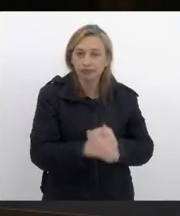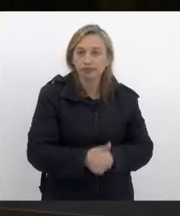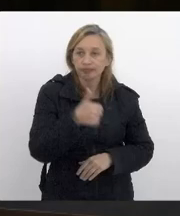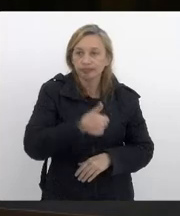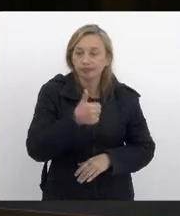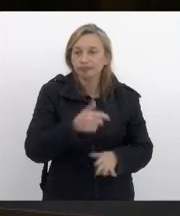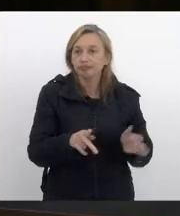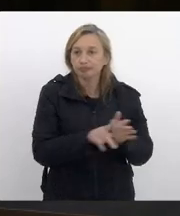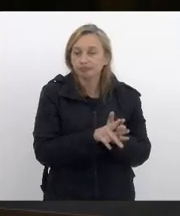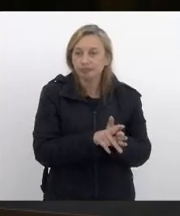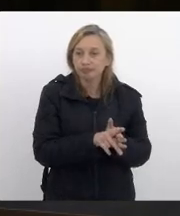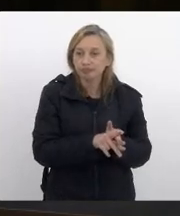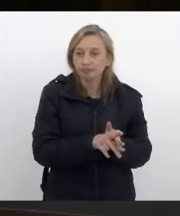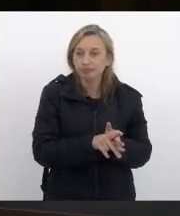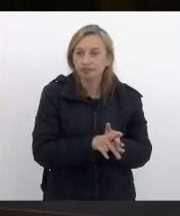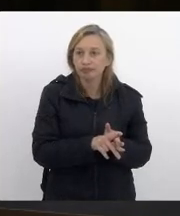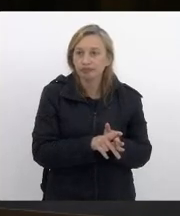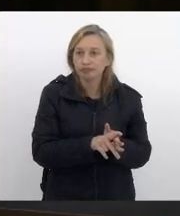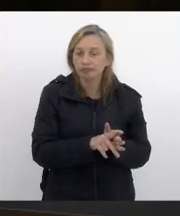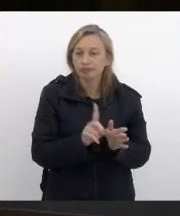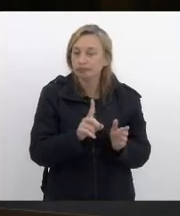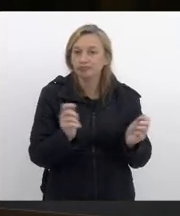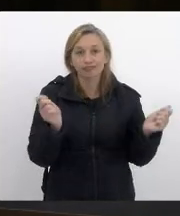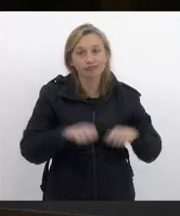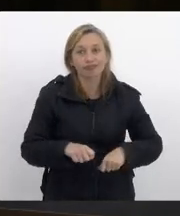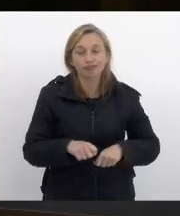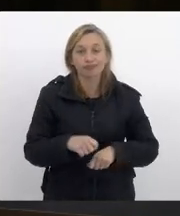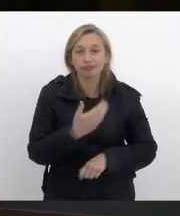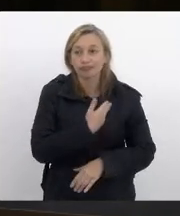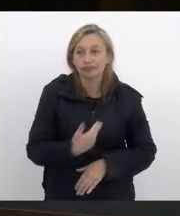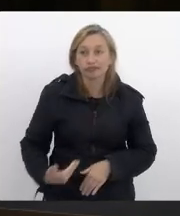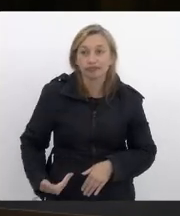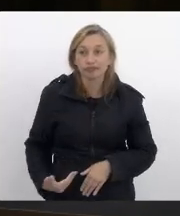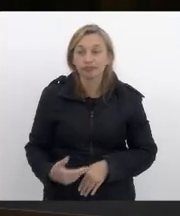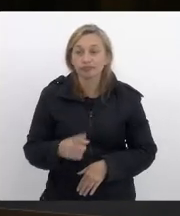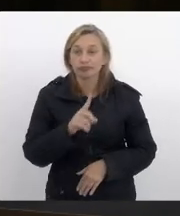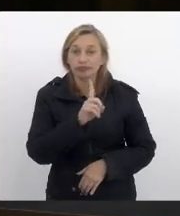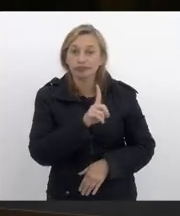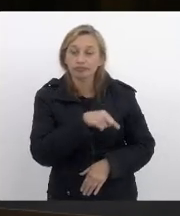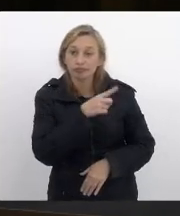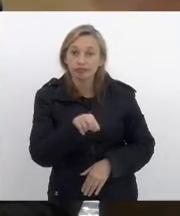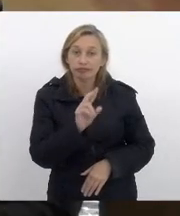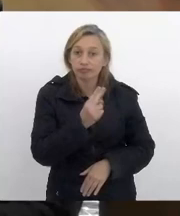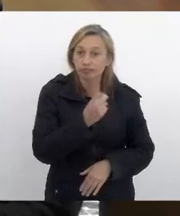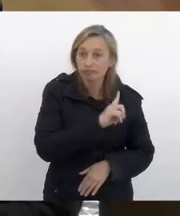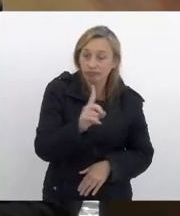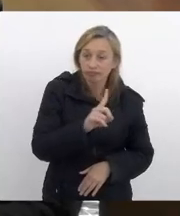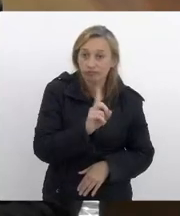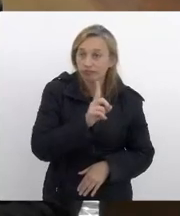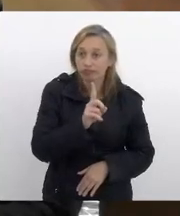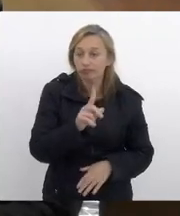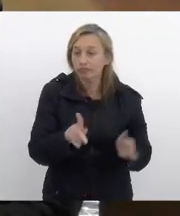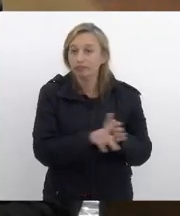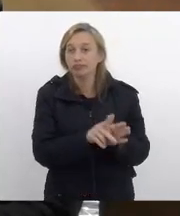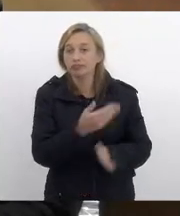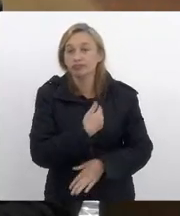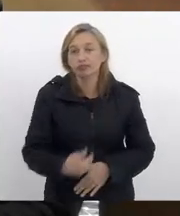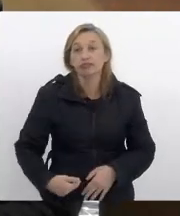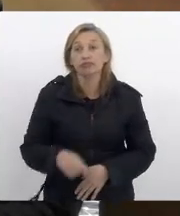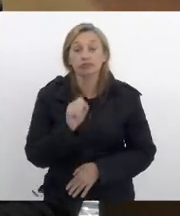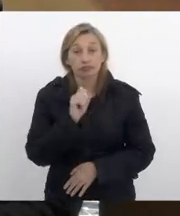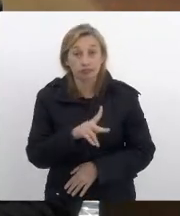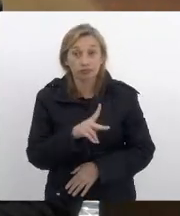projeto... Isso aí não compete ao governador vetar ou não vetar, não é o governador. Tá?